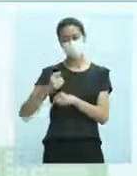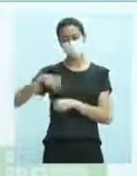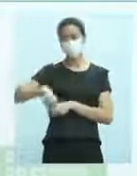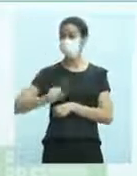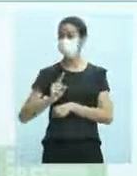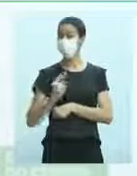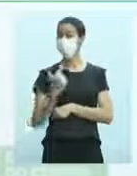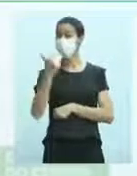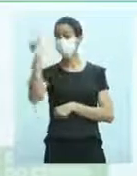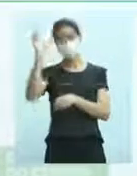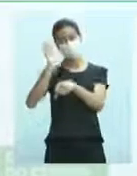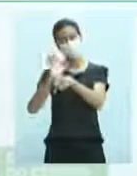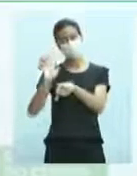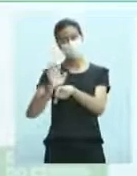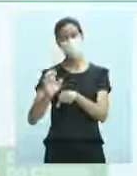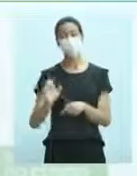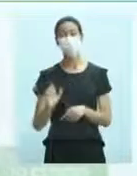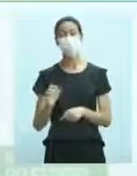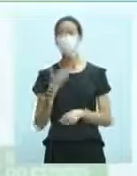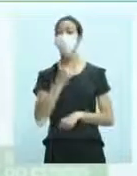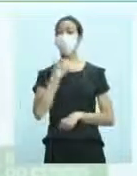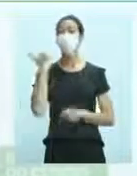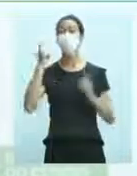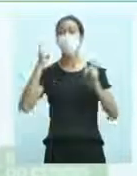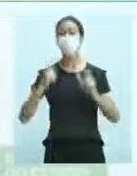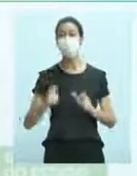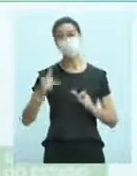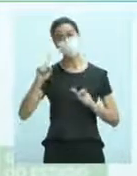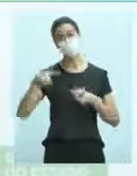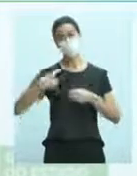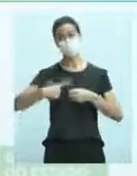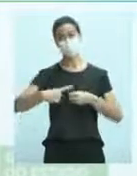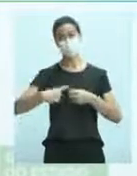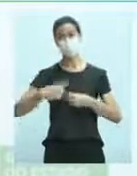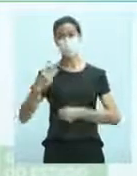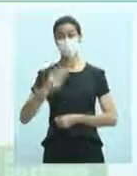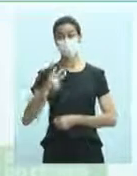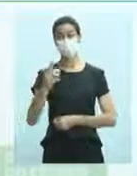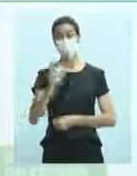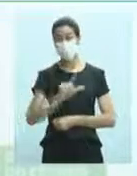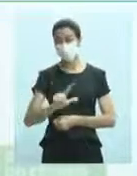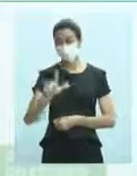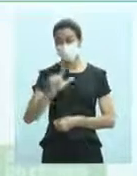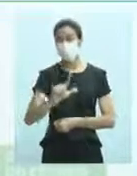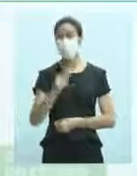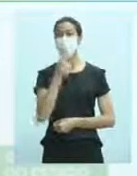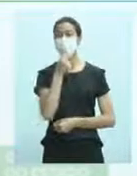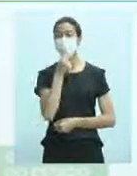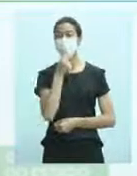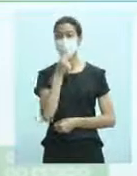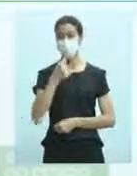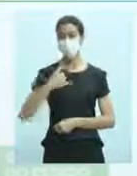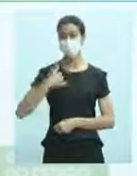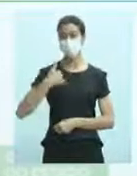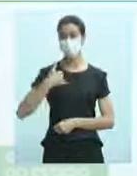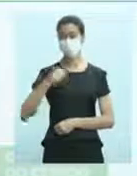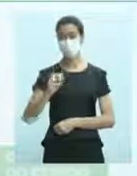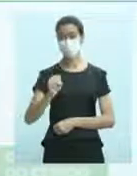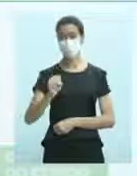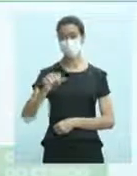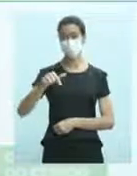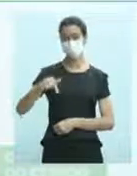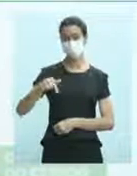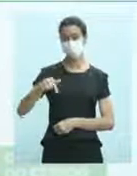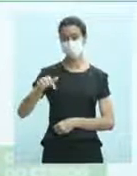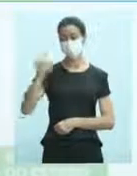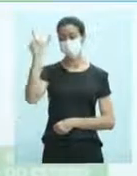óbito é do município a música sexo masculino 87 anos não identificado